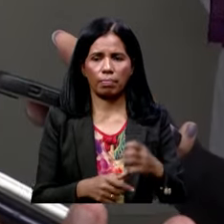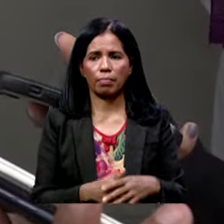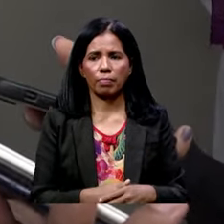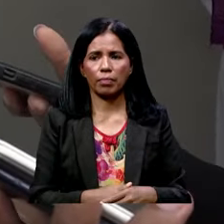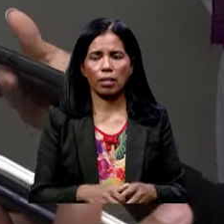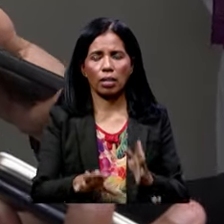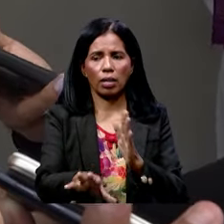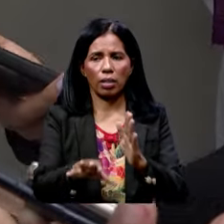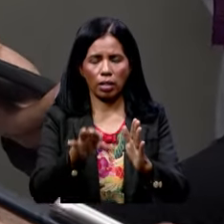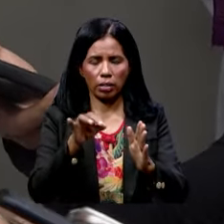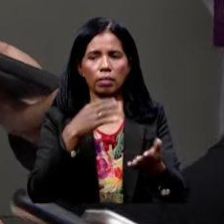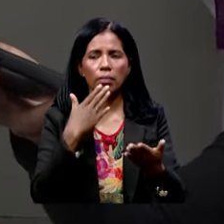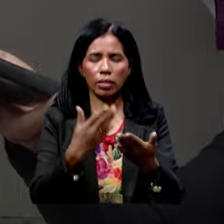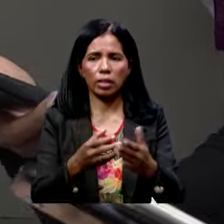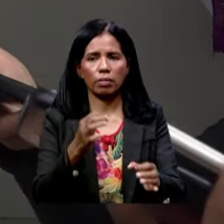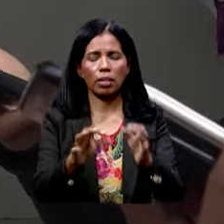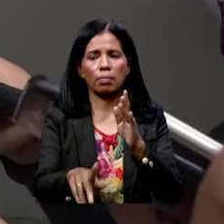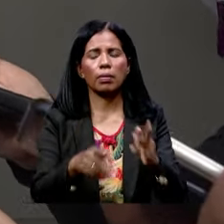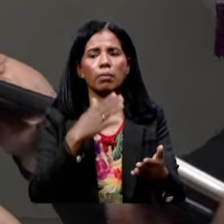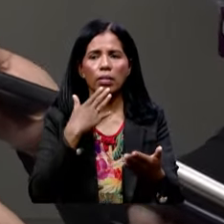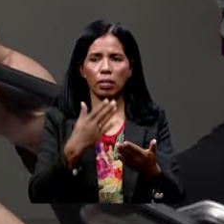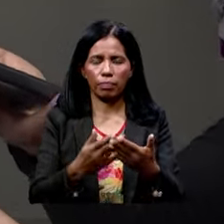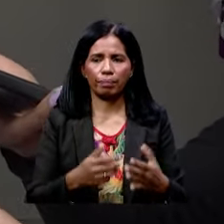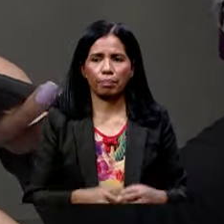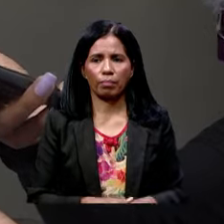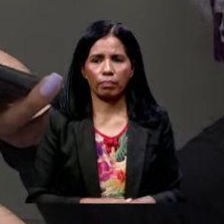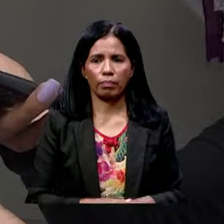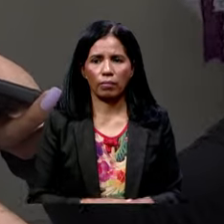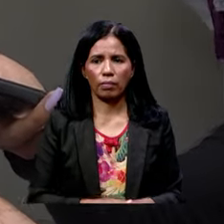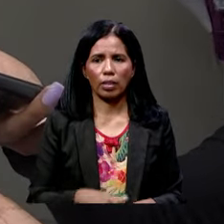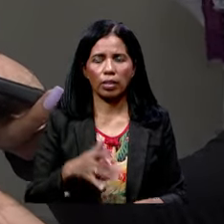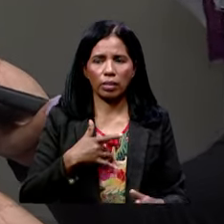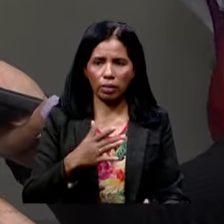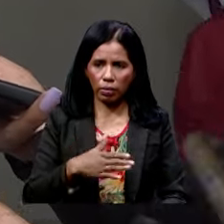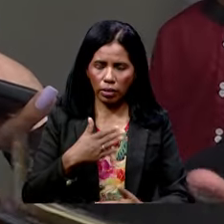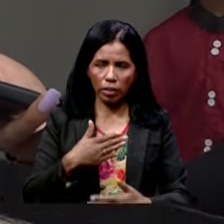tu retang sai pio 12, né? Sai ema dia. Então, ainda, né? Sentiak solo.